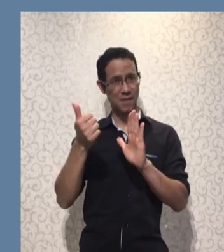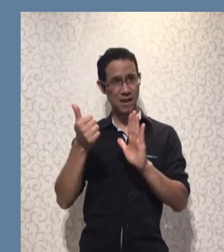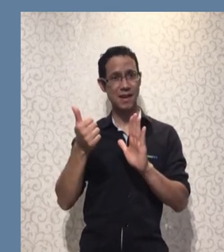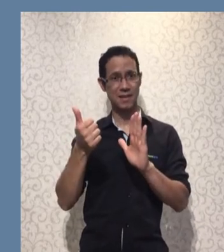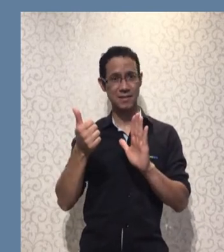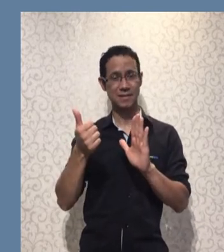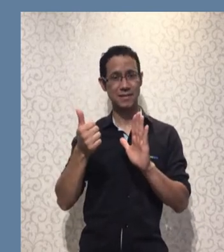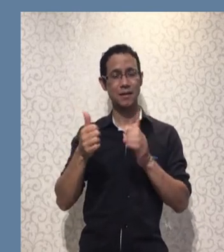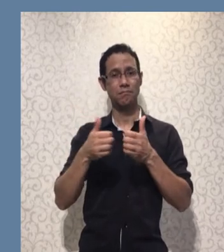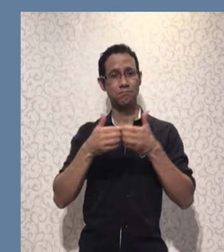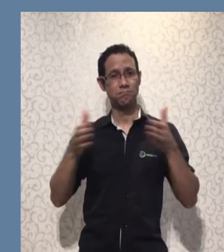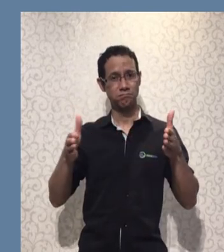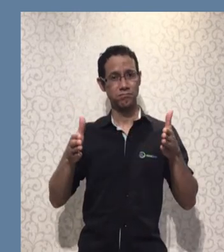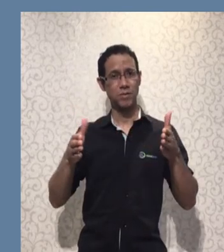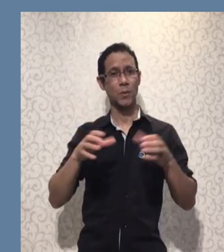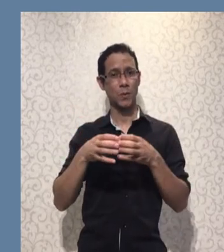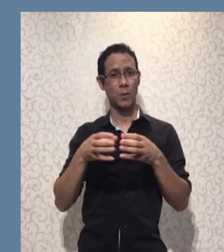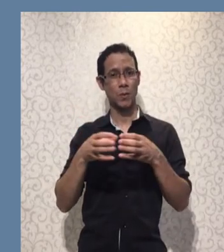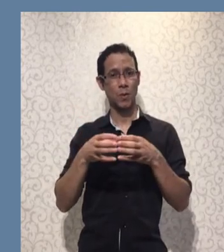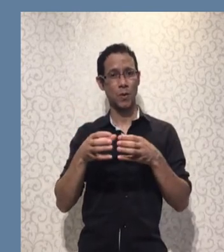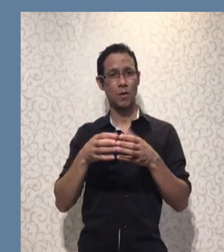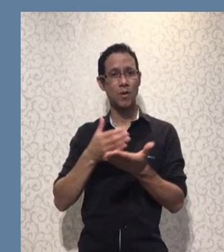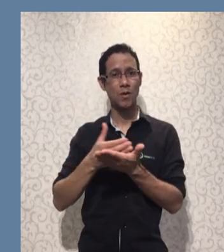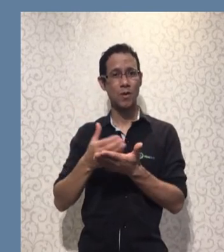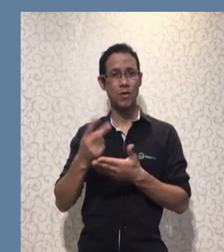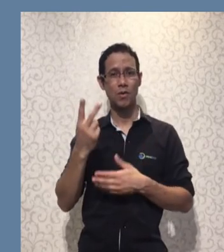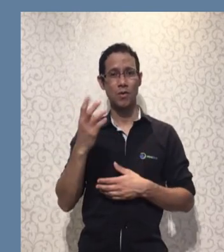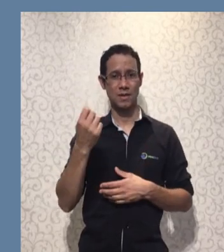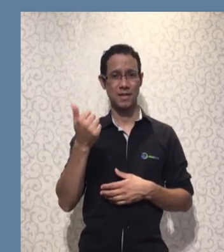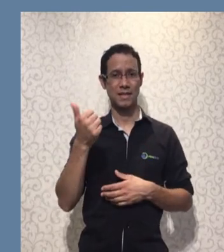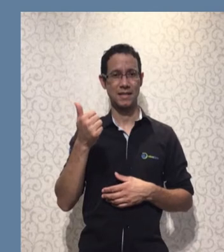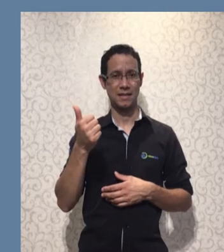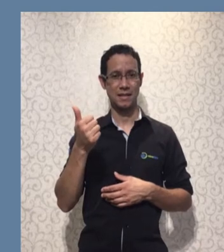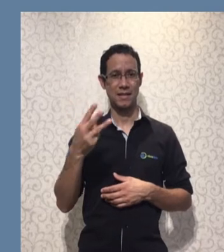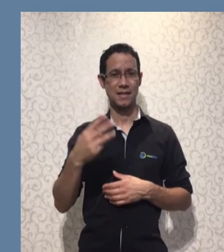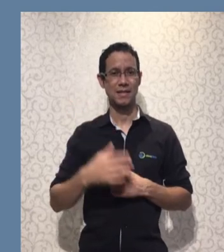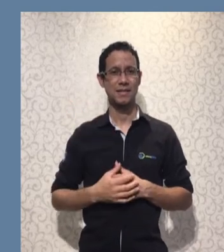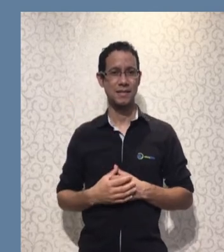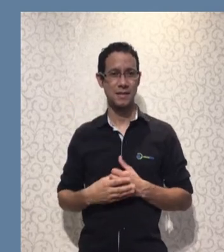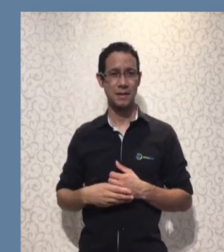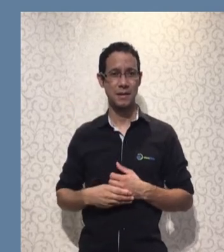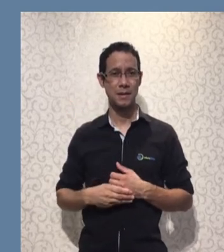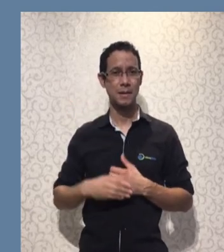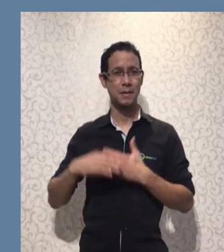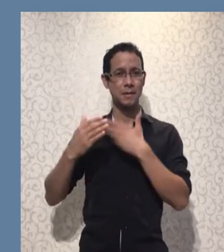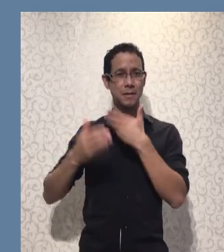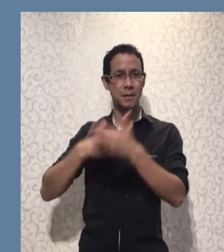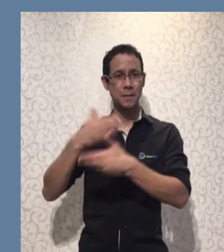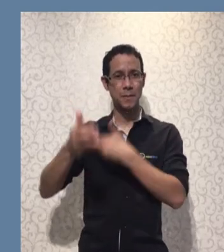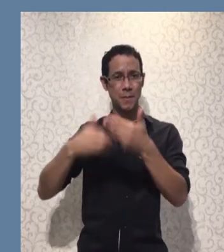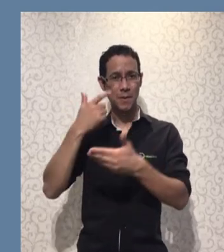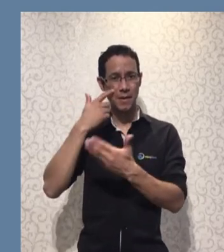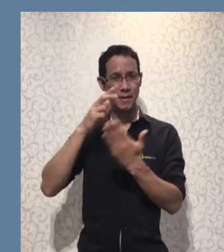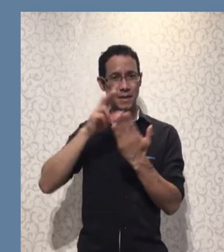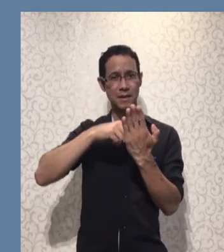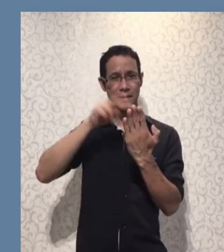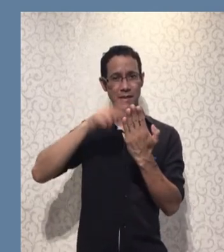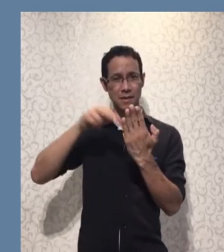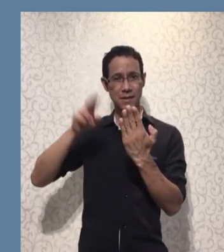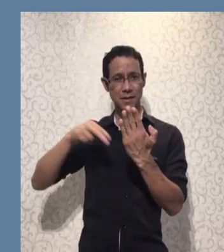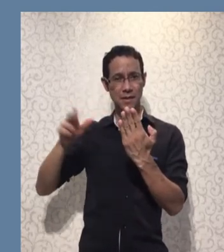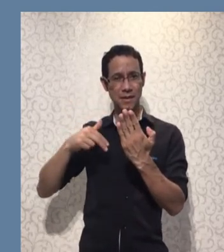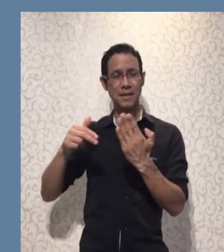desde 2013, né? E depois a ideia era justamente que a pintura Independência ou Morte